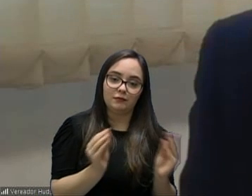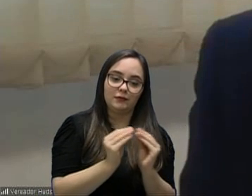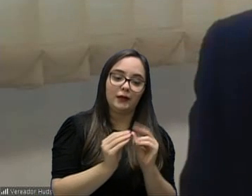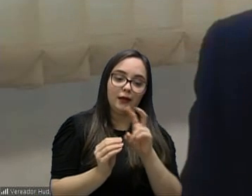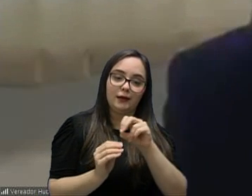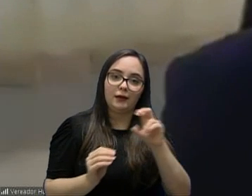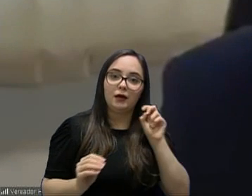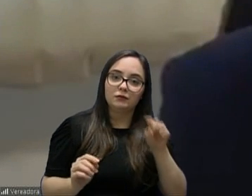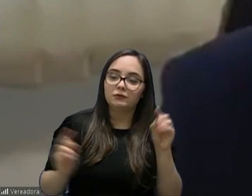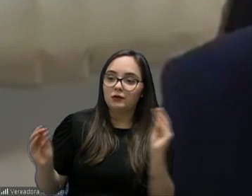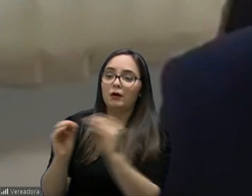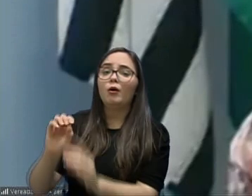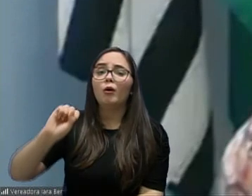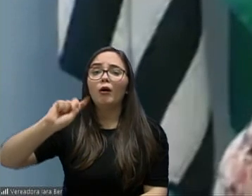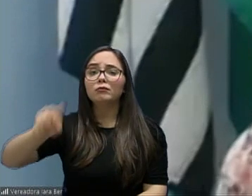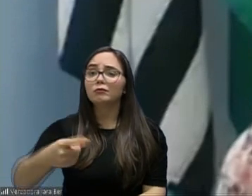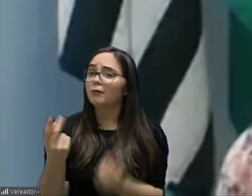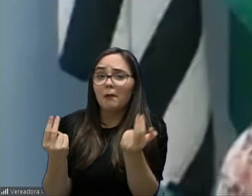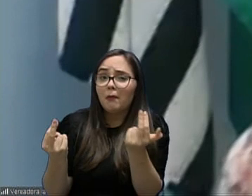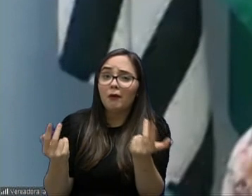com relação a investimento...